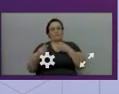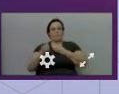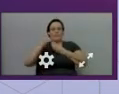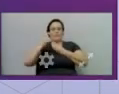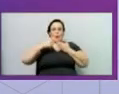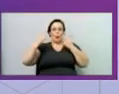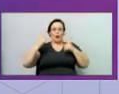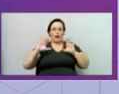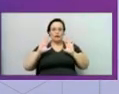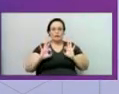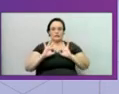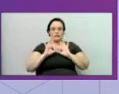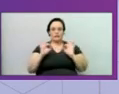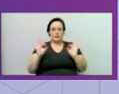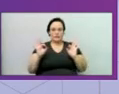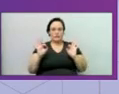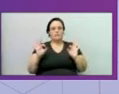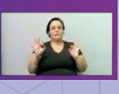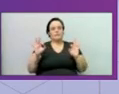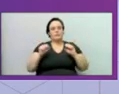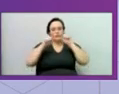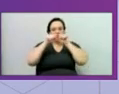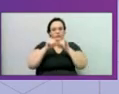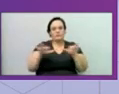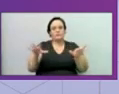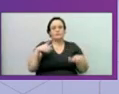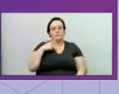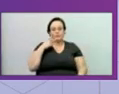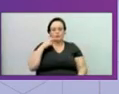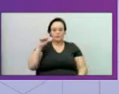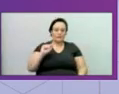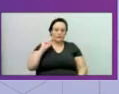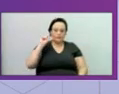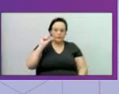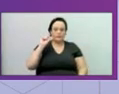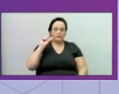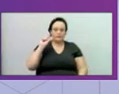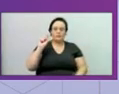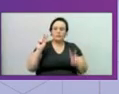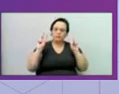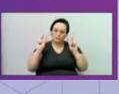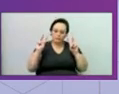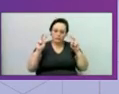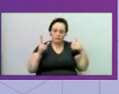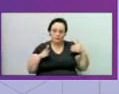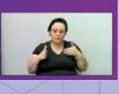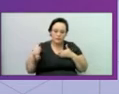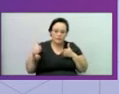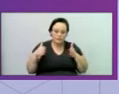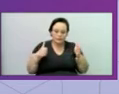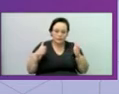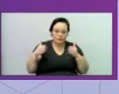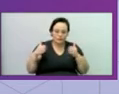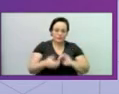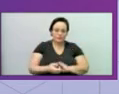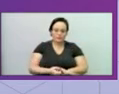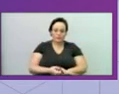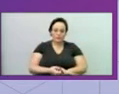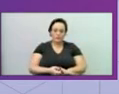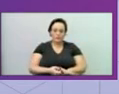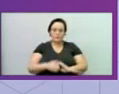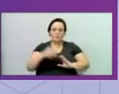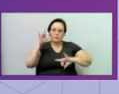da linha expandir para todas as direções estão falando essa questão dos percursos do projetos de ensino